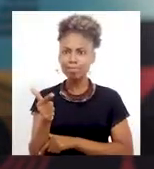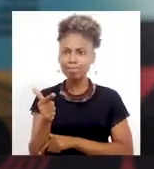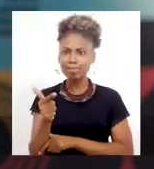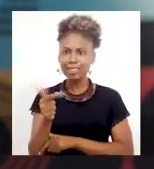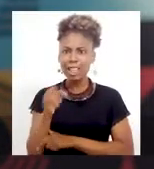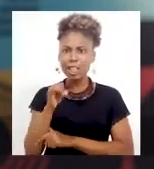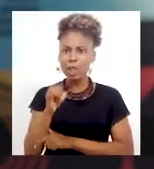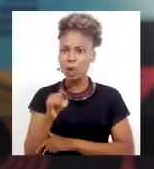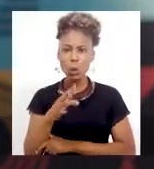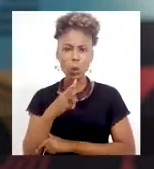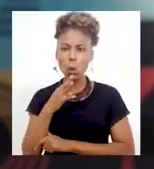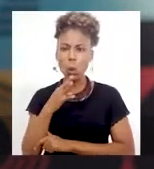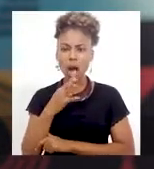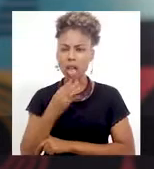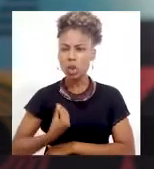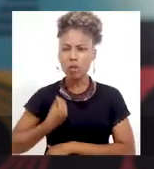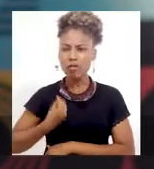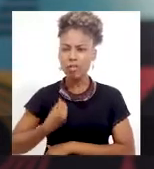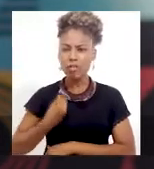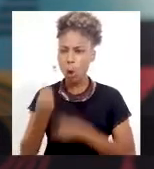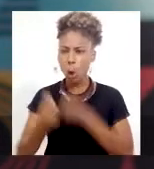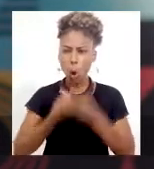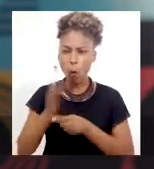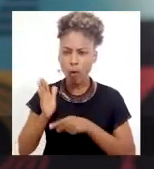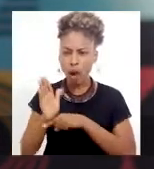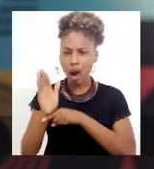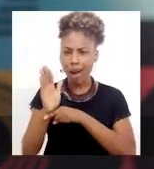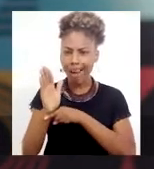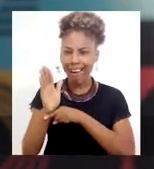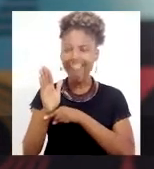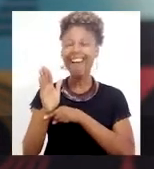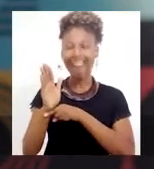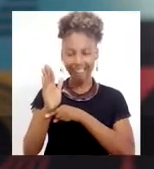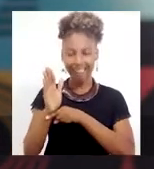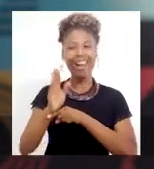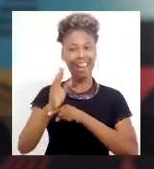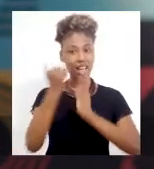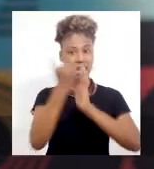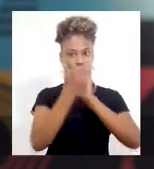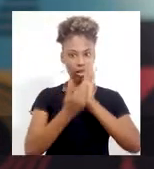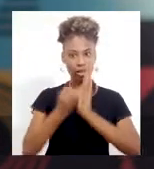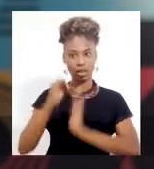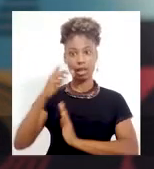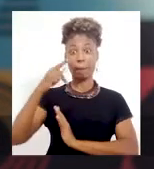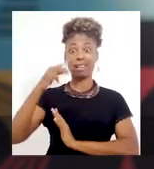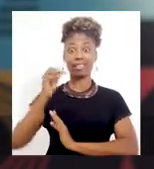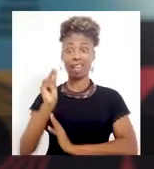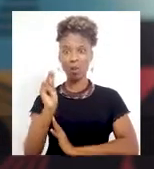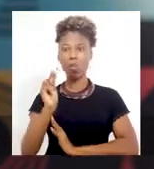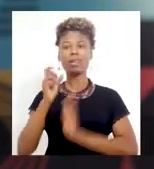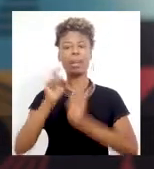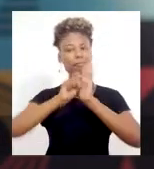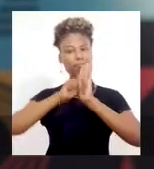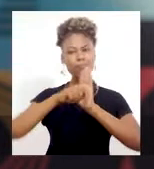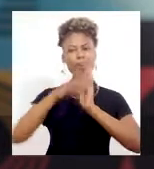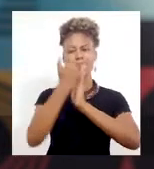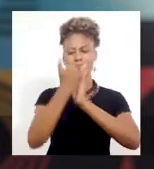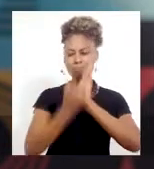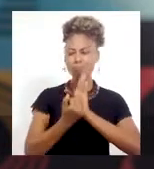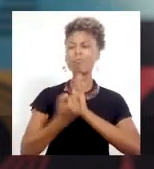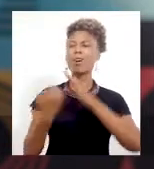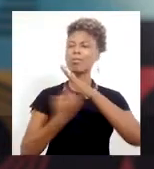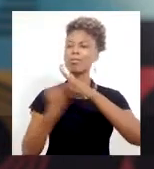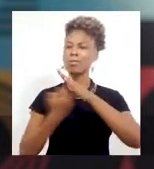ter. Quem nunca viveu esse desespero não vai correr para te ajudar. Vou reduzir o IPTU e a carga tributária